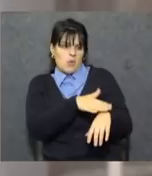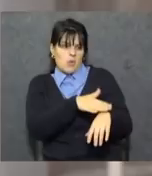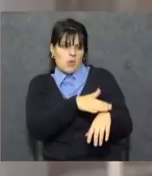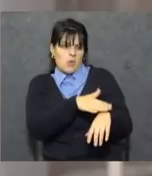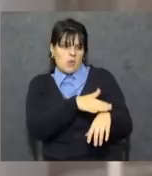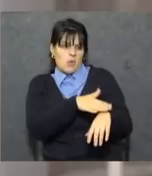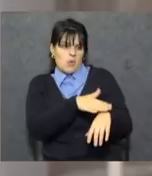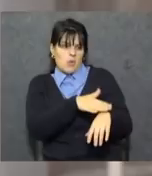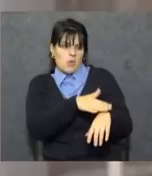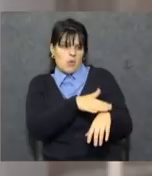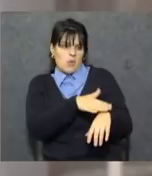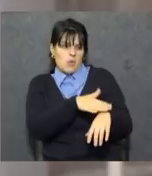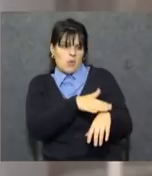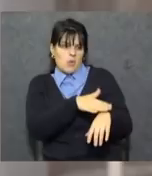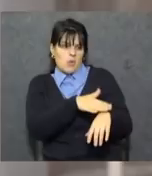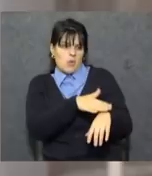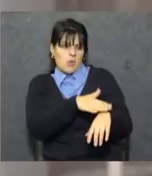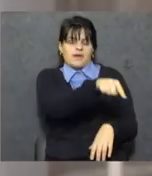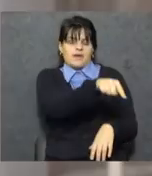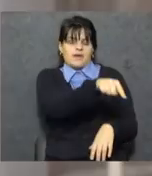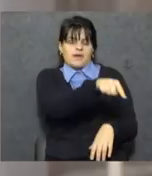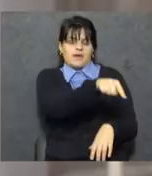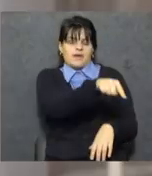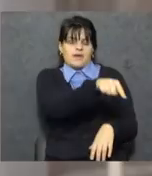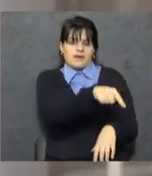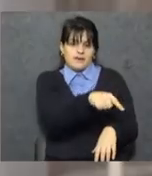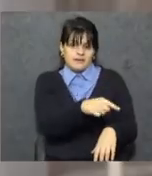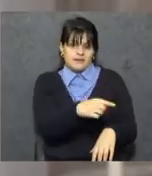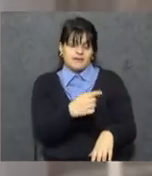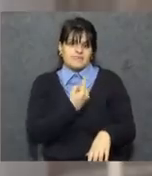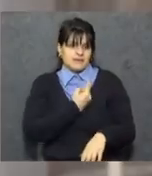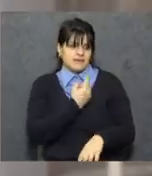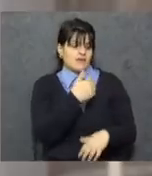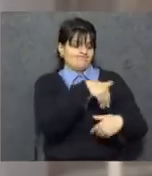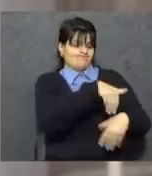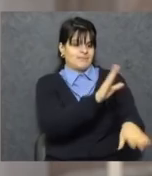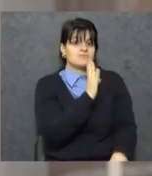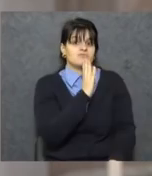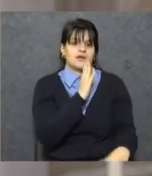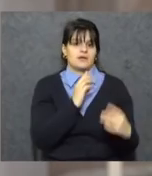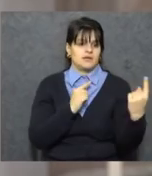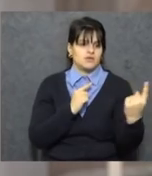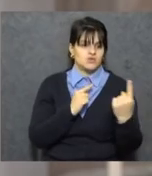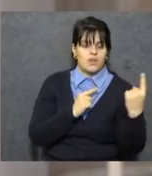Aquele que contraía a doença tinha de viver isolado, sozinho, longe de todos,